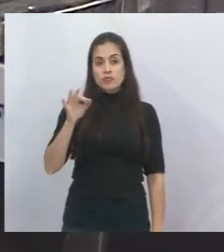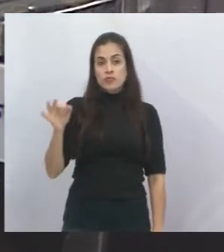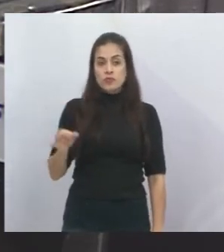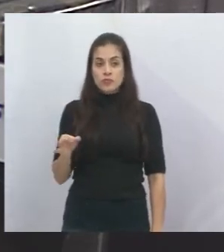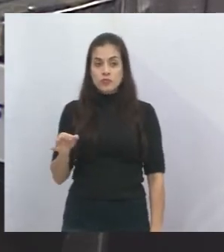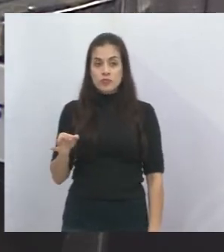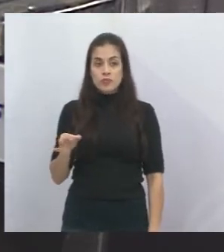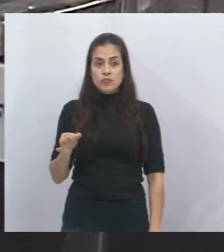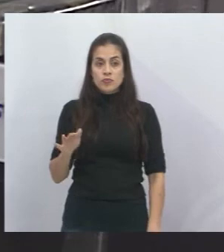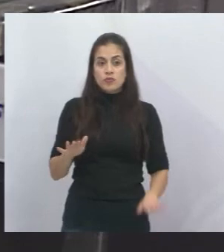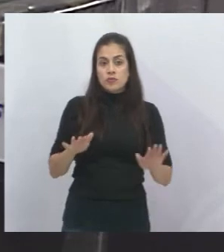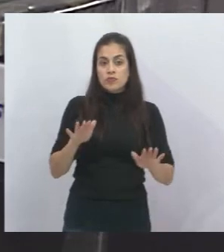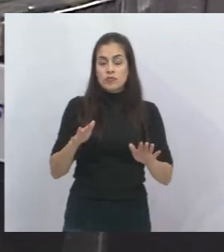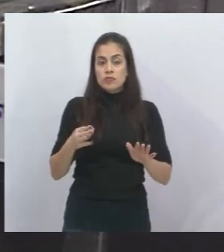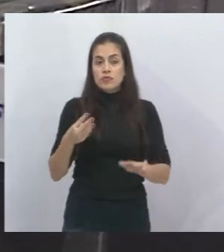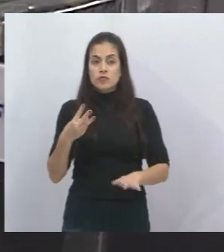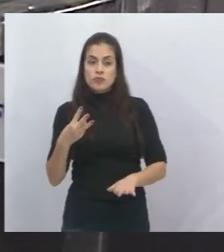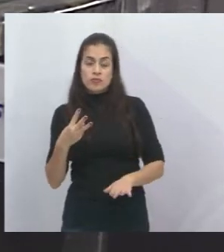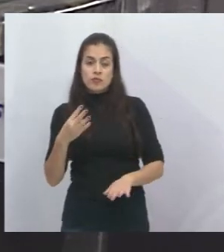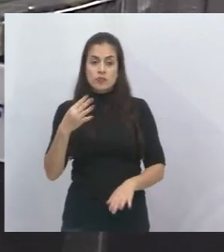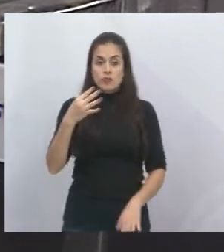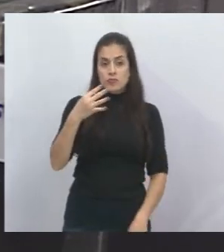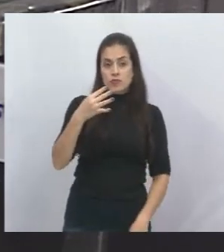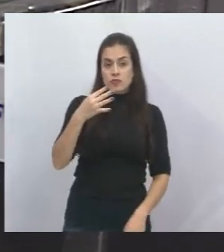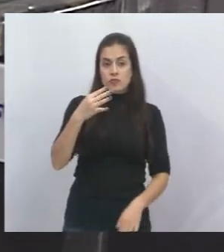mínimo, que dá